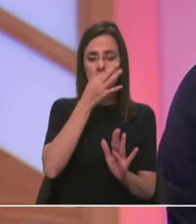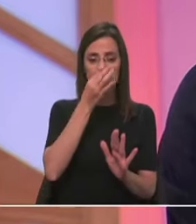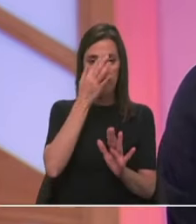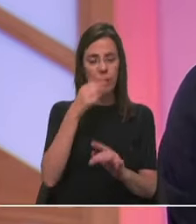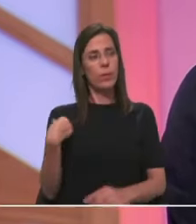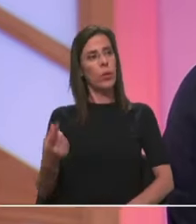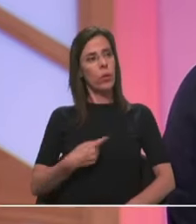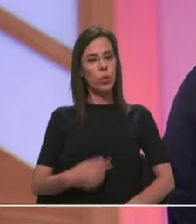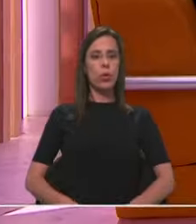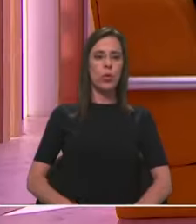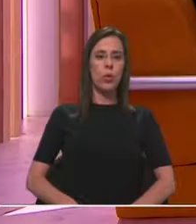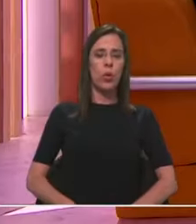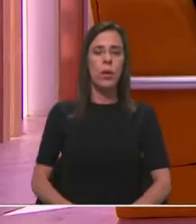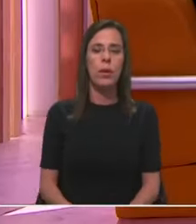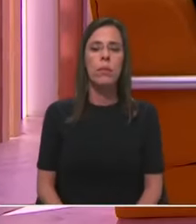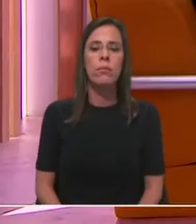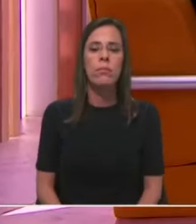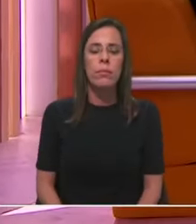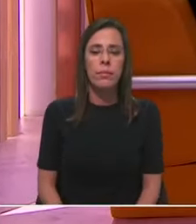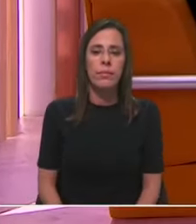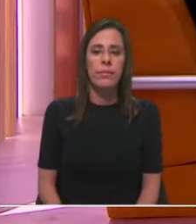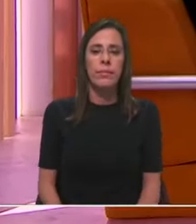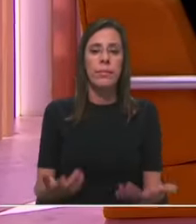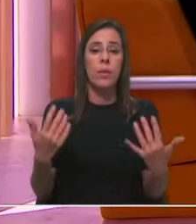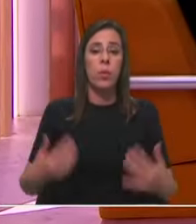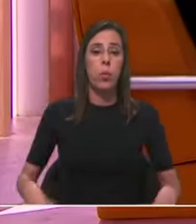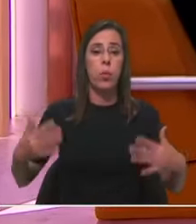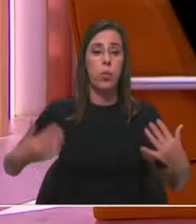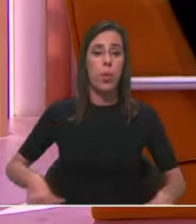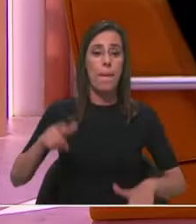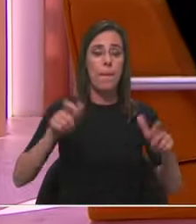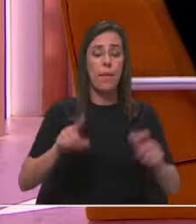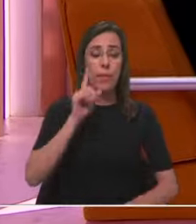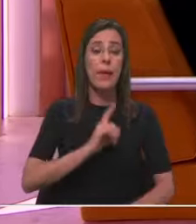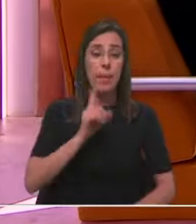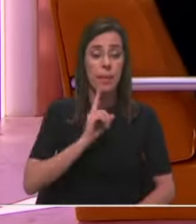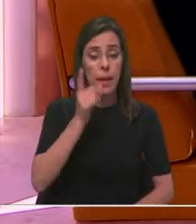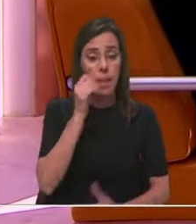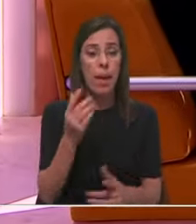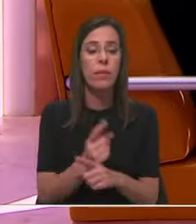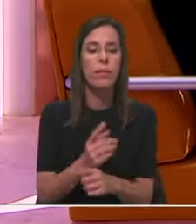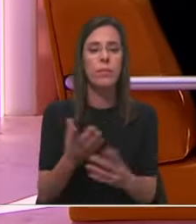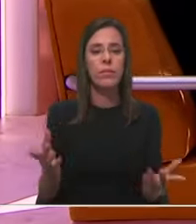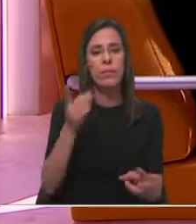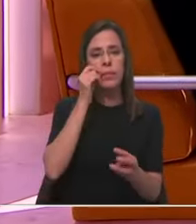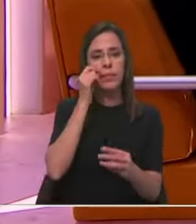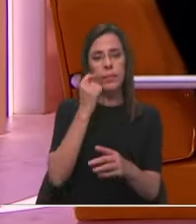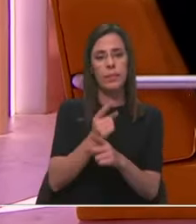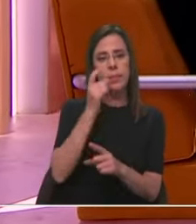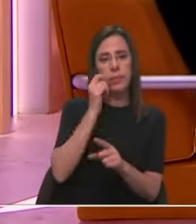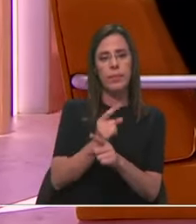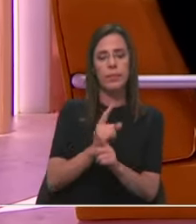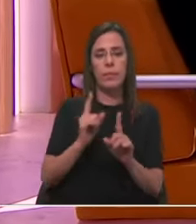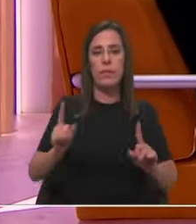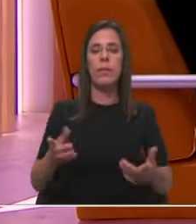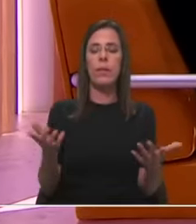ficamos todos imagino eu e então a a Falange feminina e masculina também naturalmente e masculina